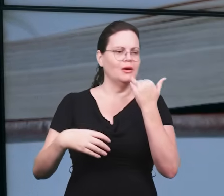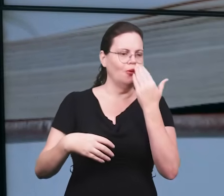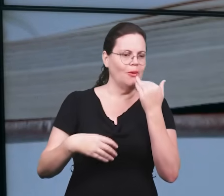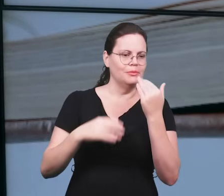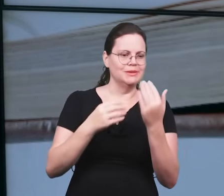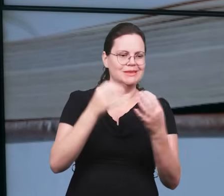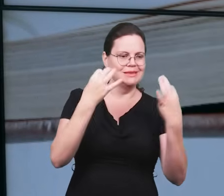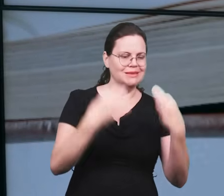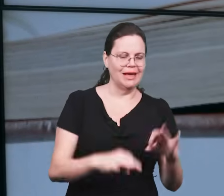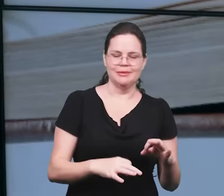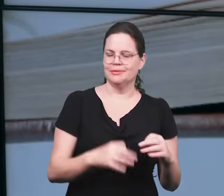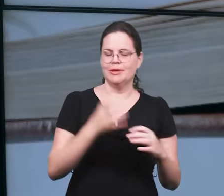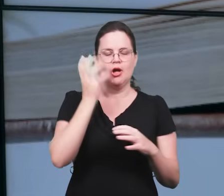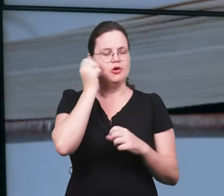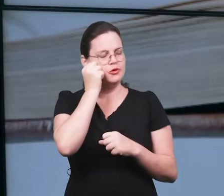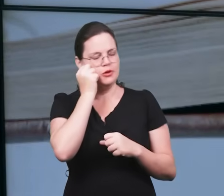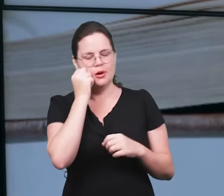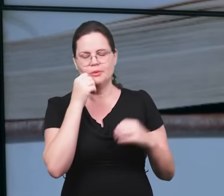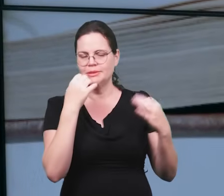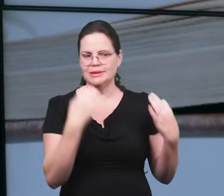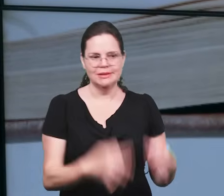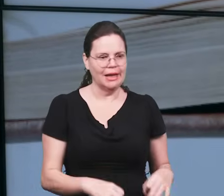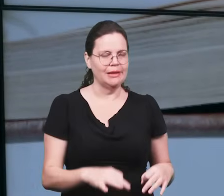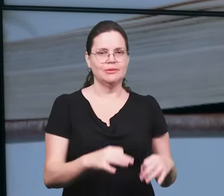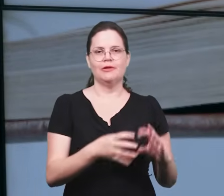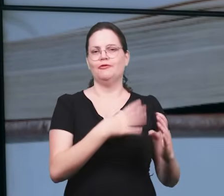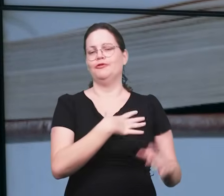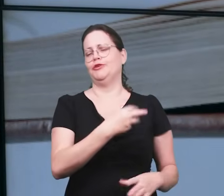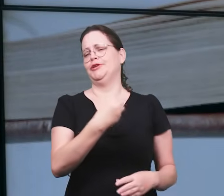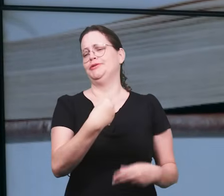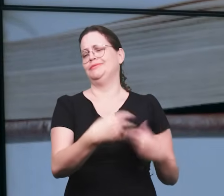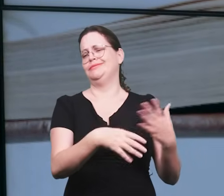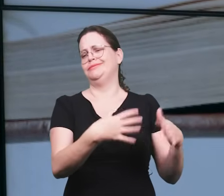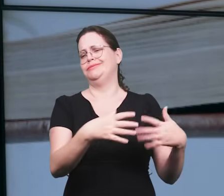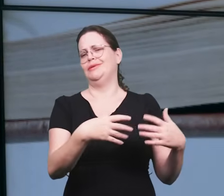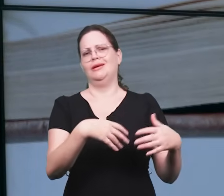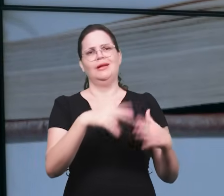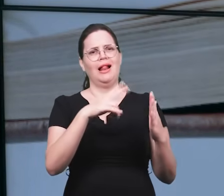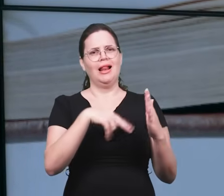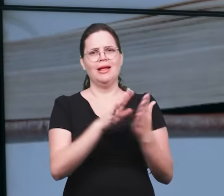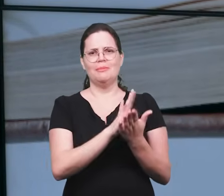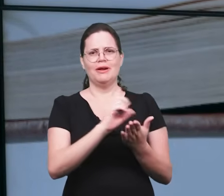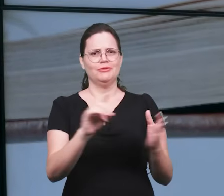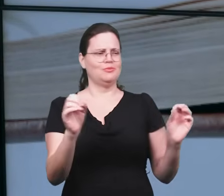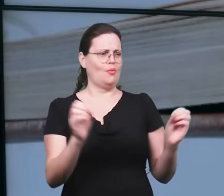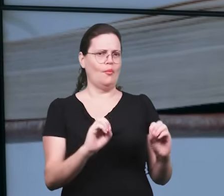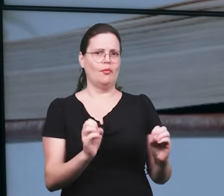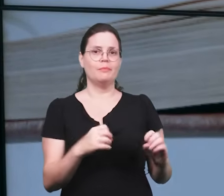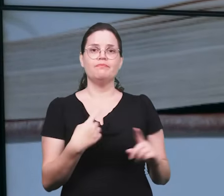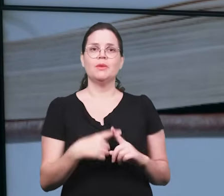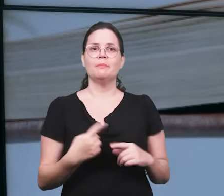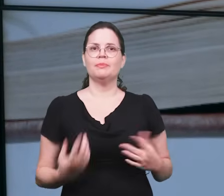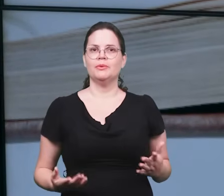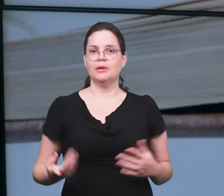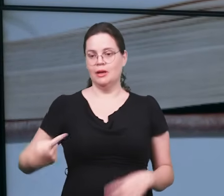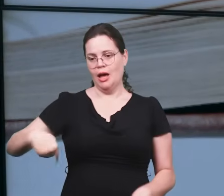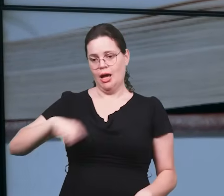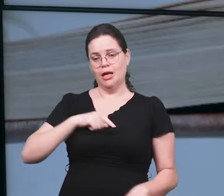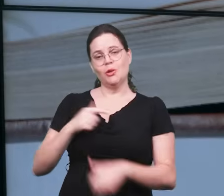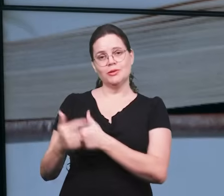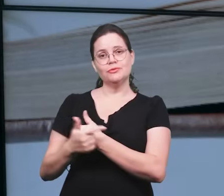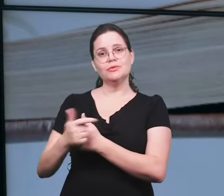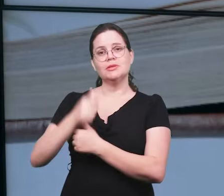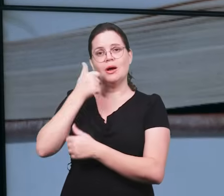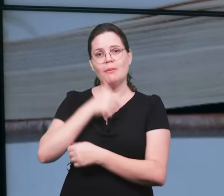às vezes não dorme no horário correto, não faz a leitura contínua da palavra do Senhor. Porque esse é o nosso papel,